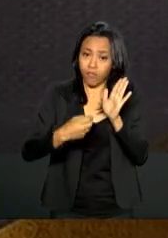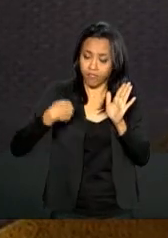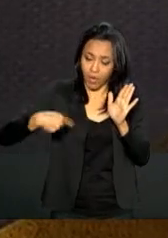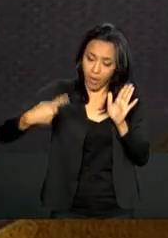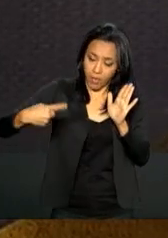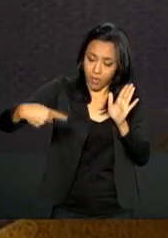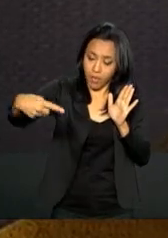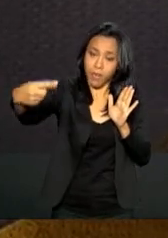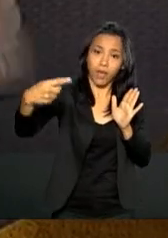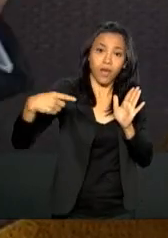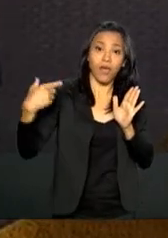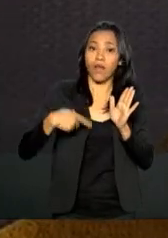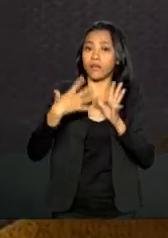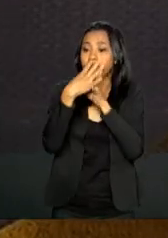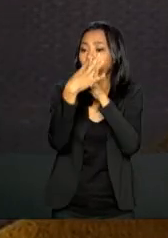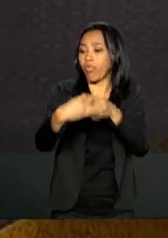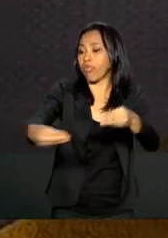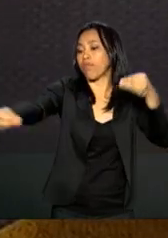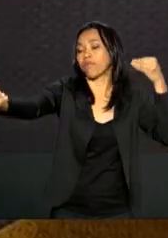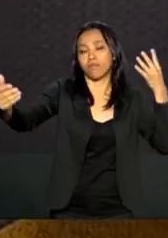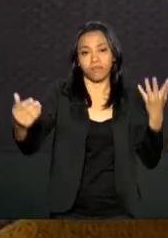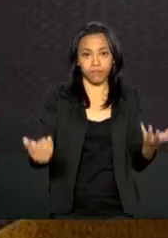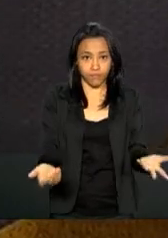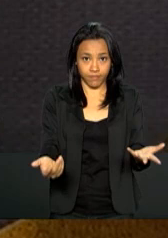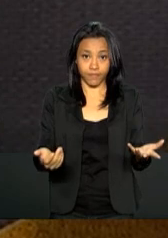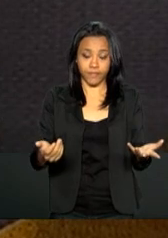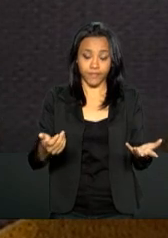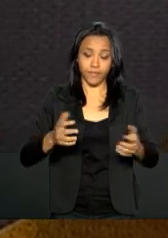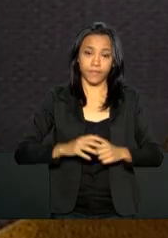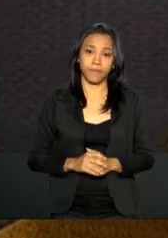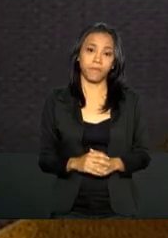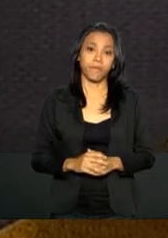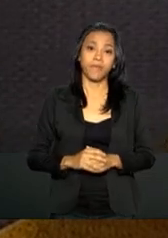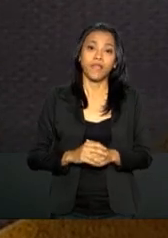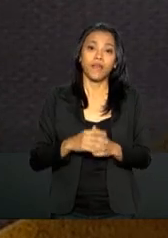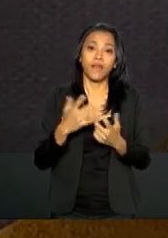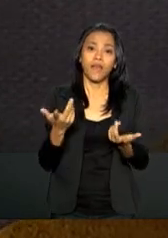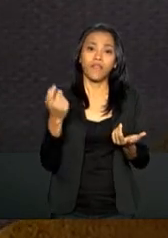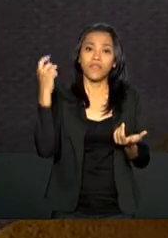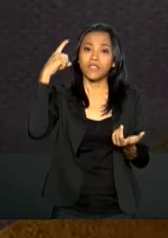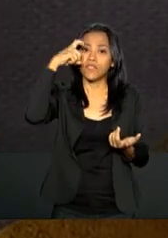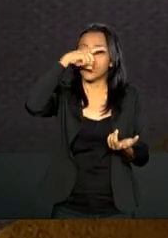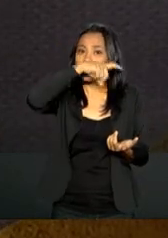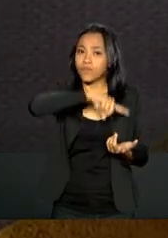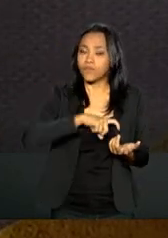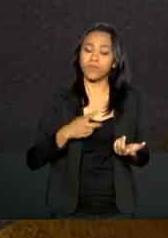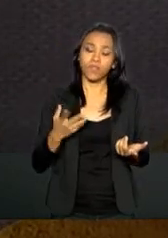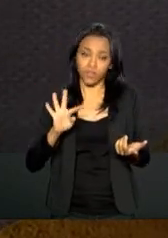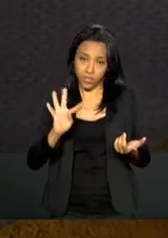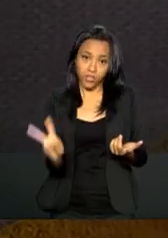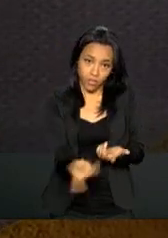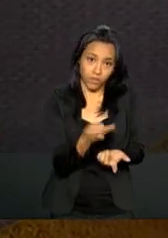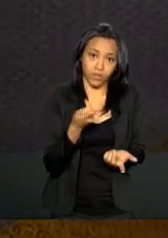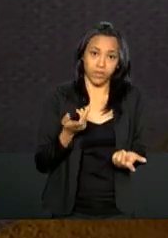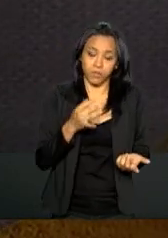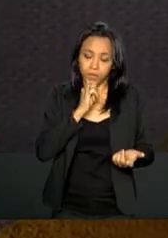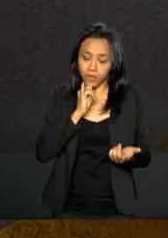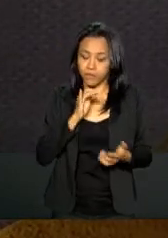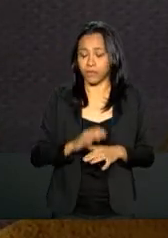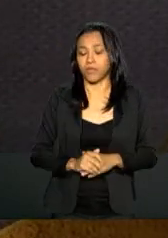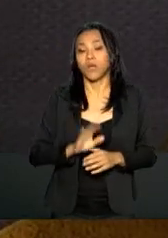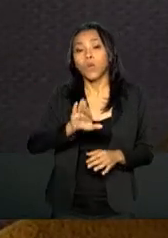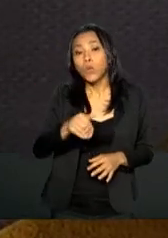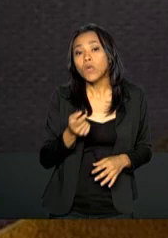constantemente elas se perdem não é é a elas ficam dificultadas então digamos assim quando você